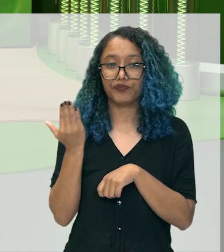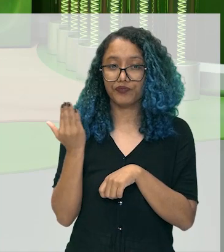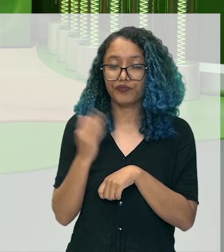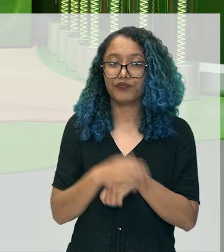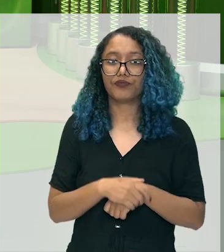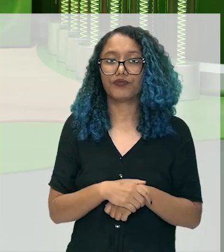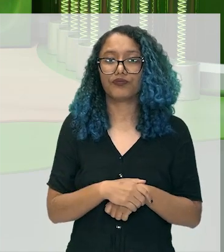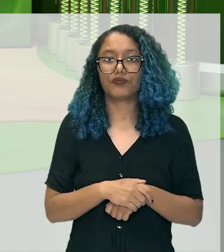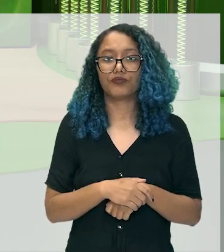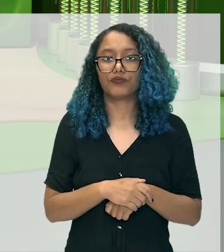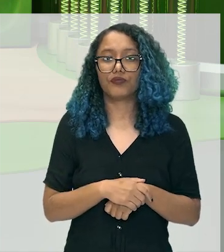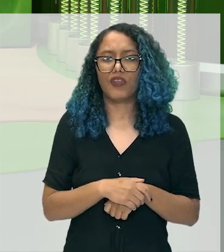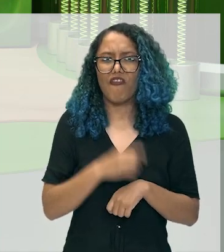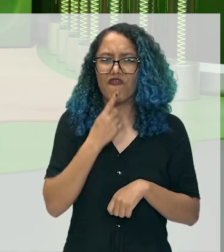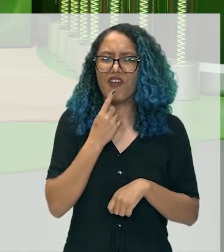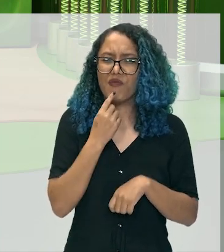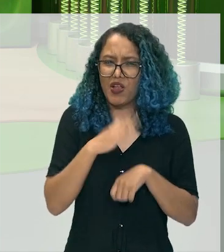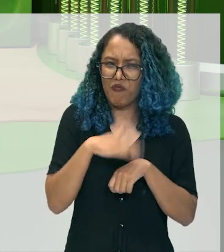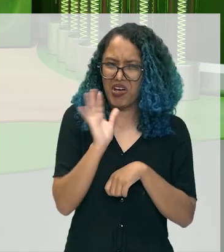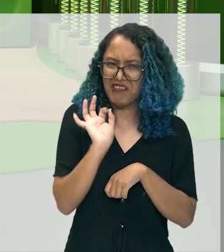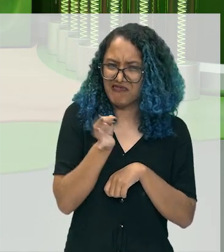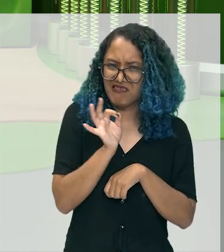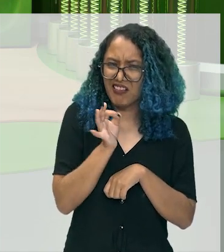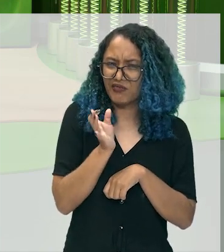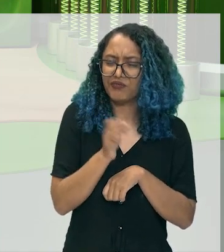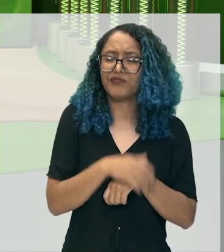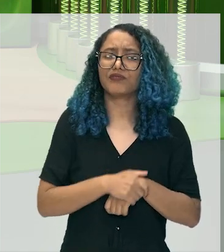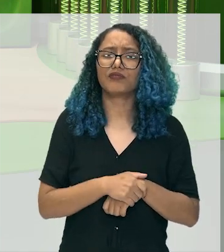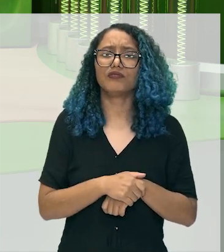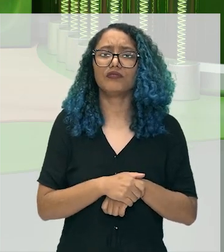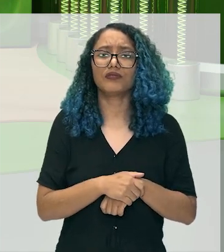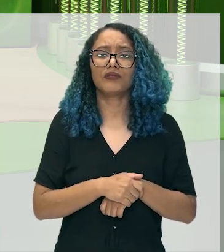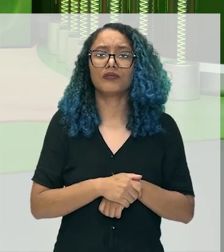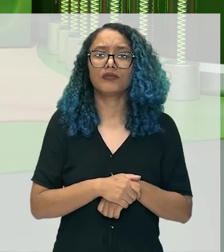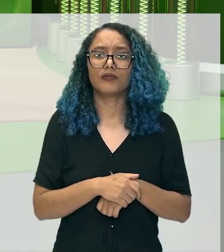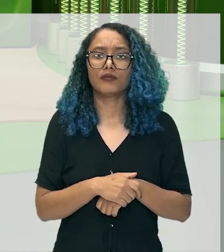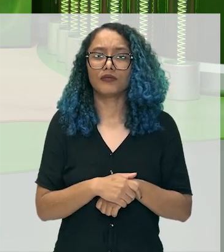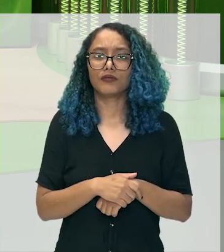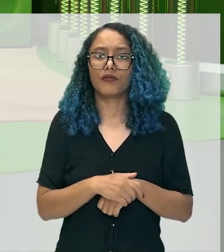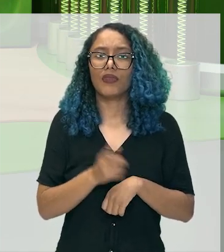mais vermelho, não tá? Então, nessa região aí, ó, tem